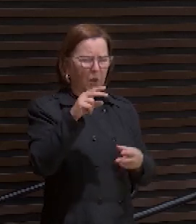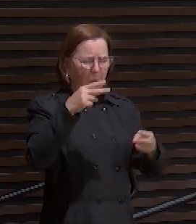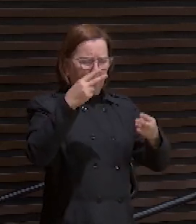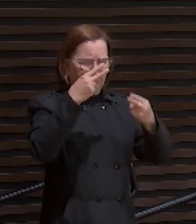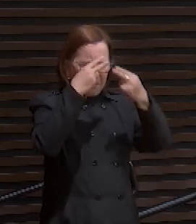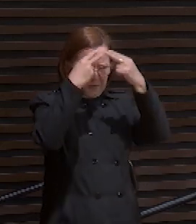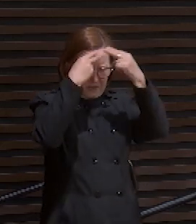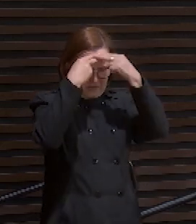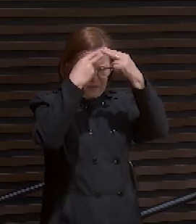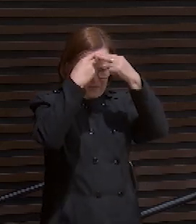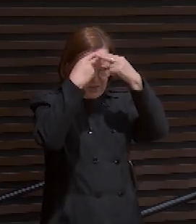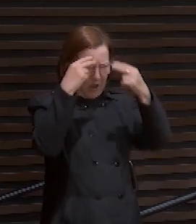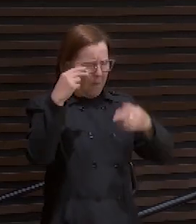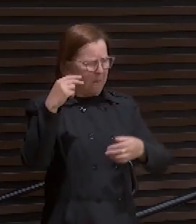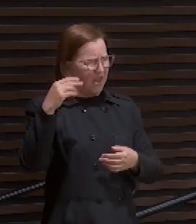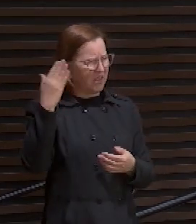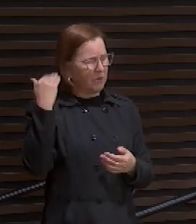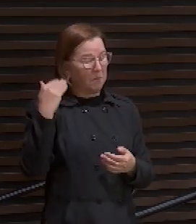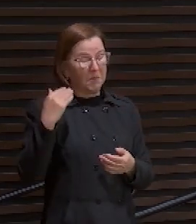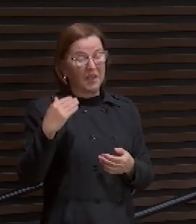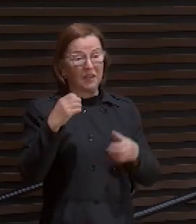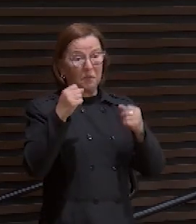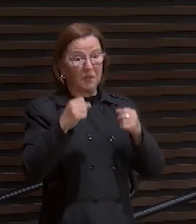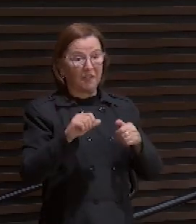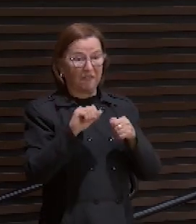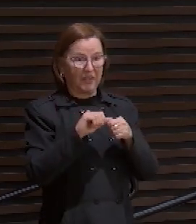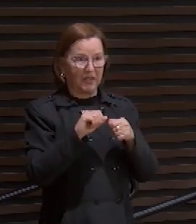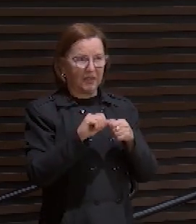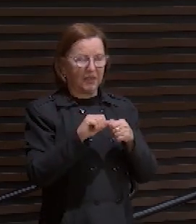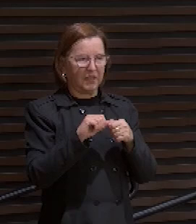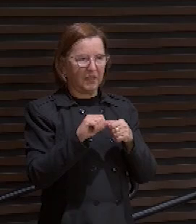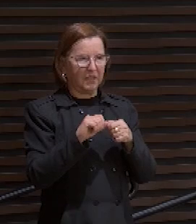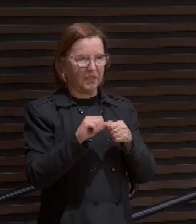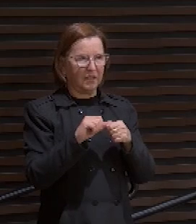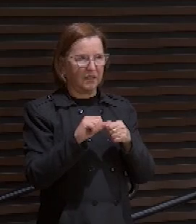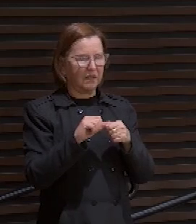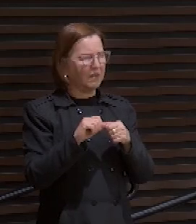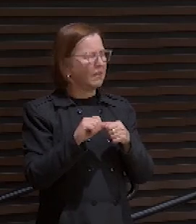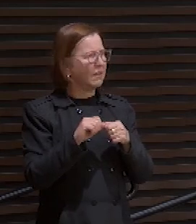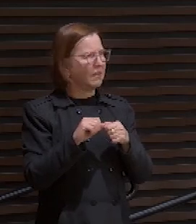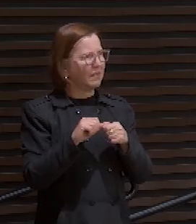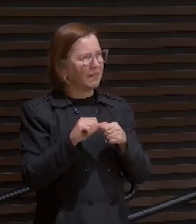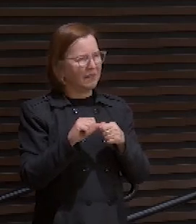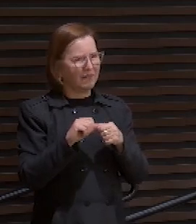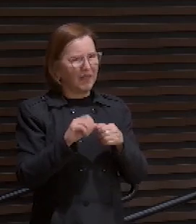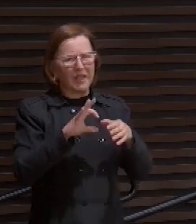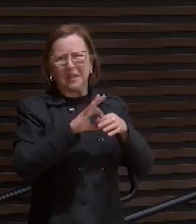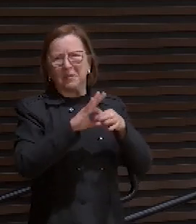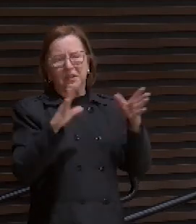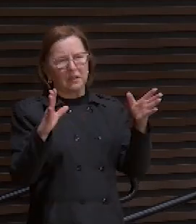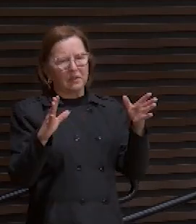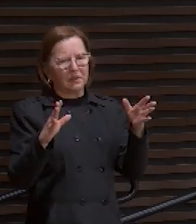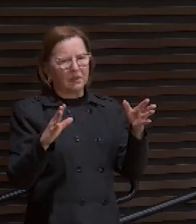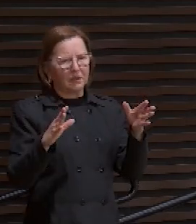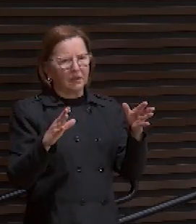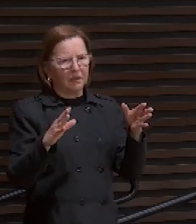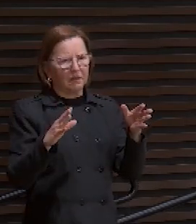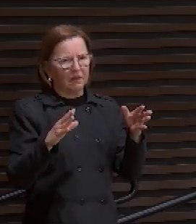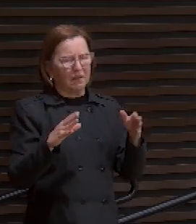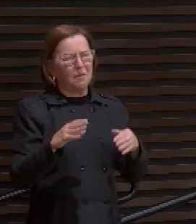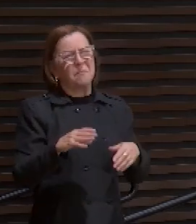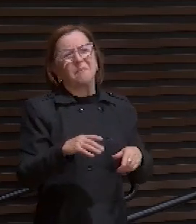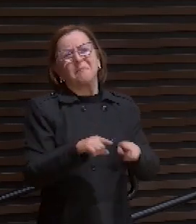do passado e poder fazer aquilo, a libertação. Meu irmão